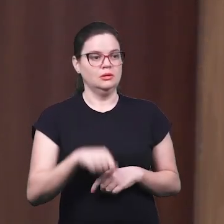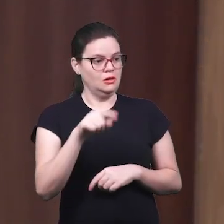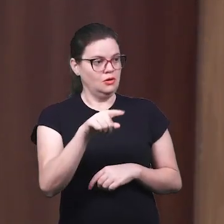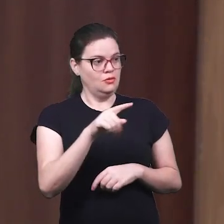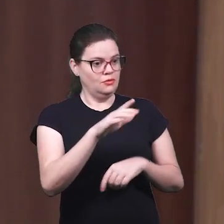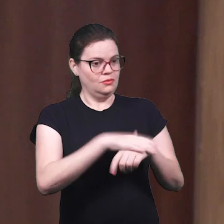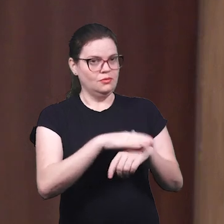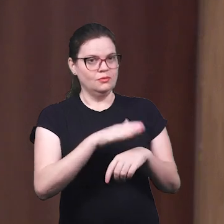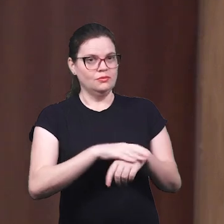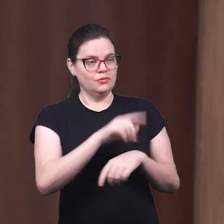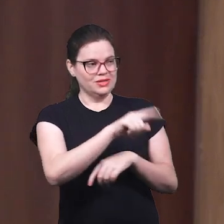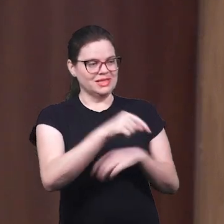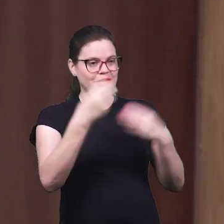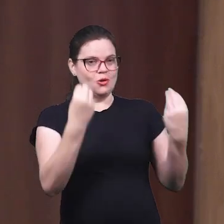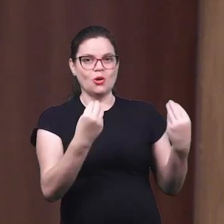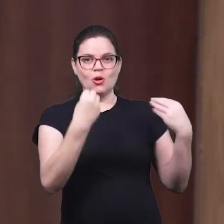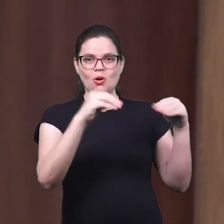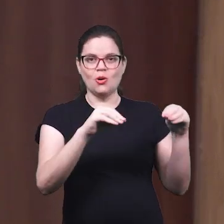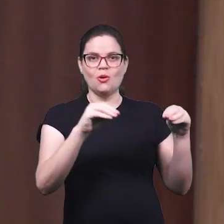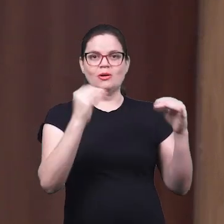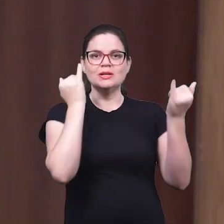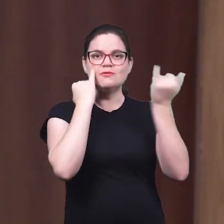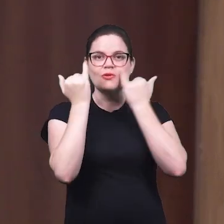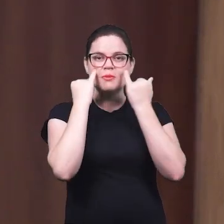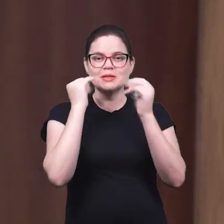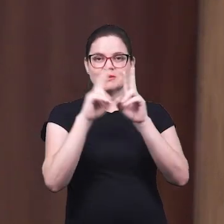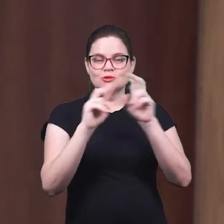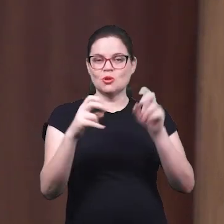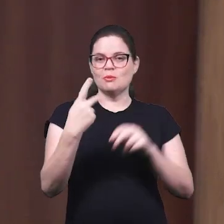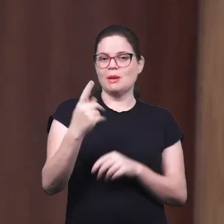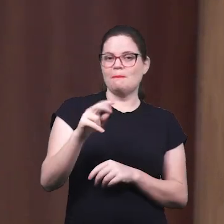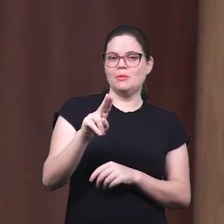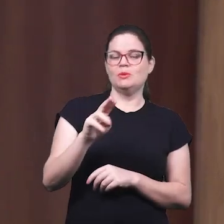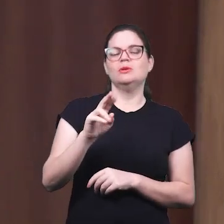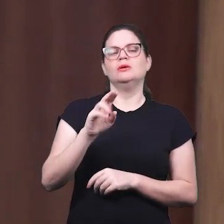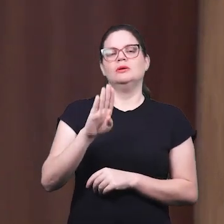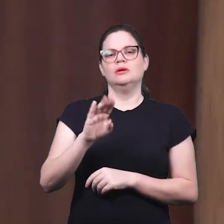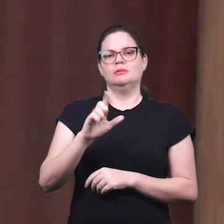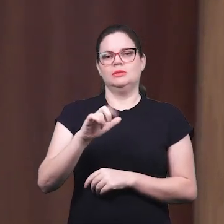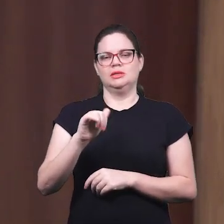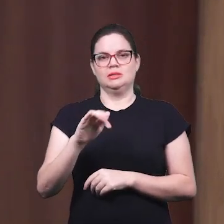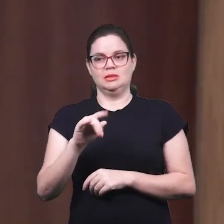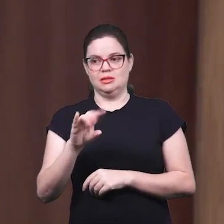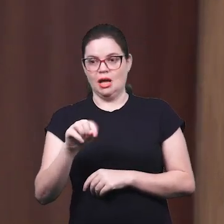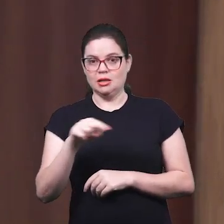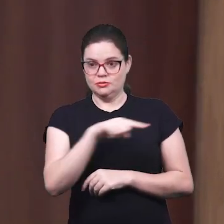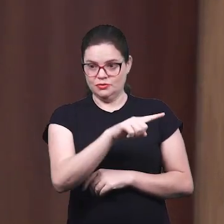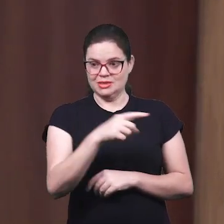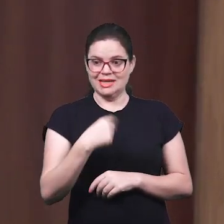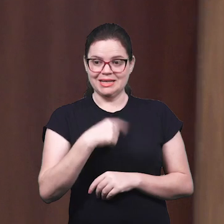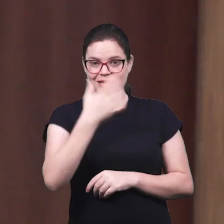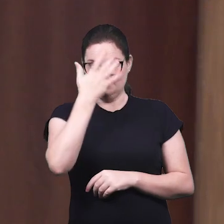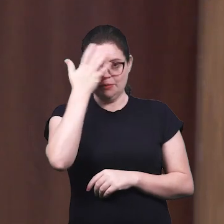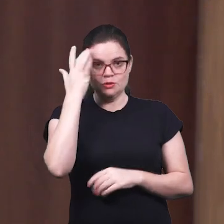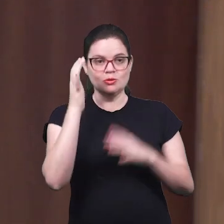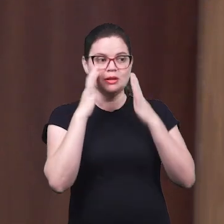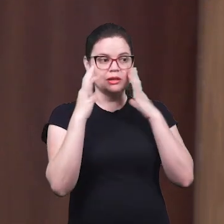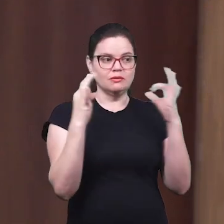levou para lá. Ele estava de olho no anúncio. Claro. Aí eu digo assim, senhor, você não